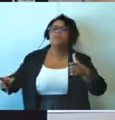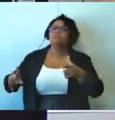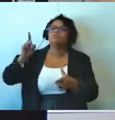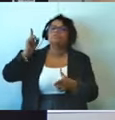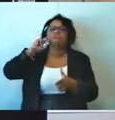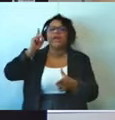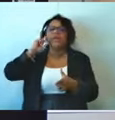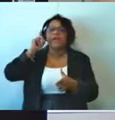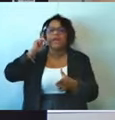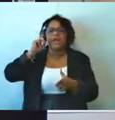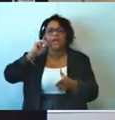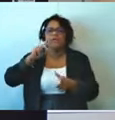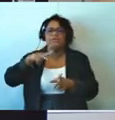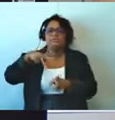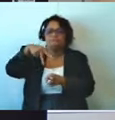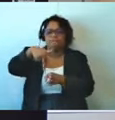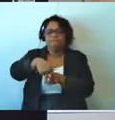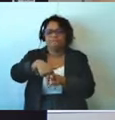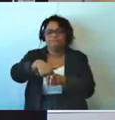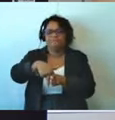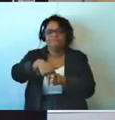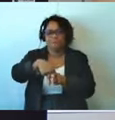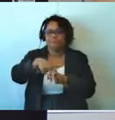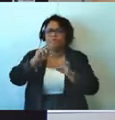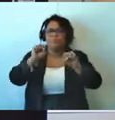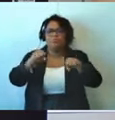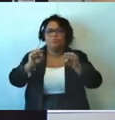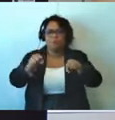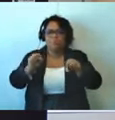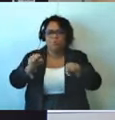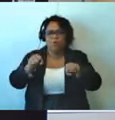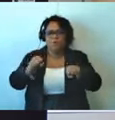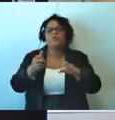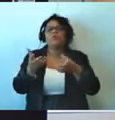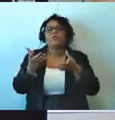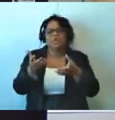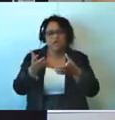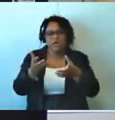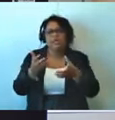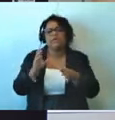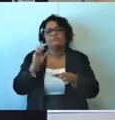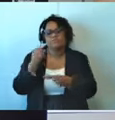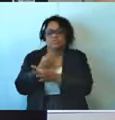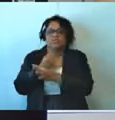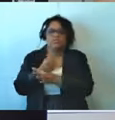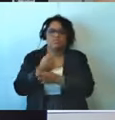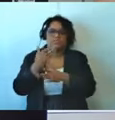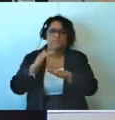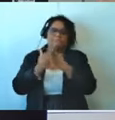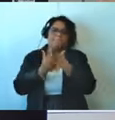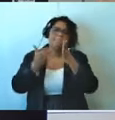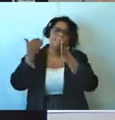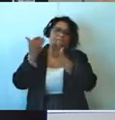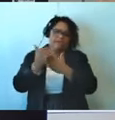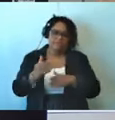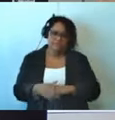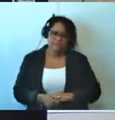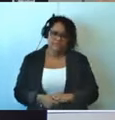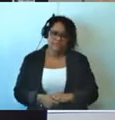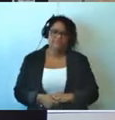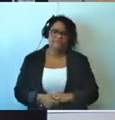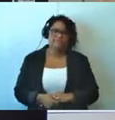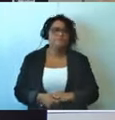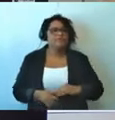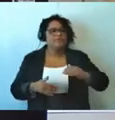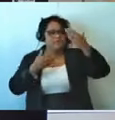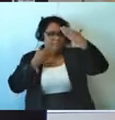de uma moto e que está, de fato, em busca de mais segurança. Jussara, eu agradeço muito a fala e gostaria